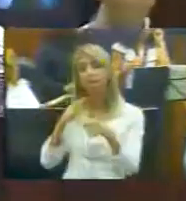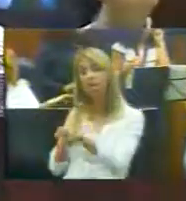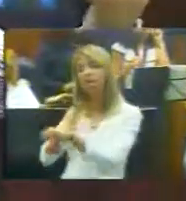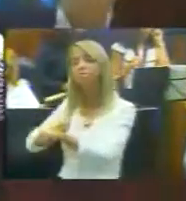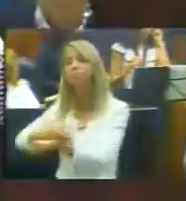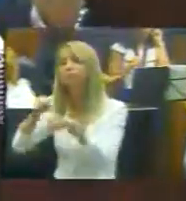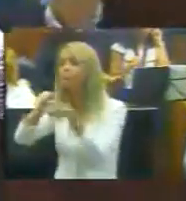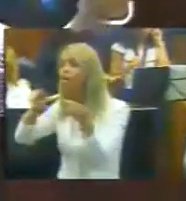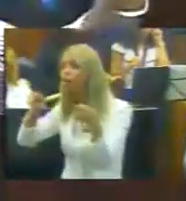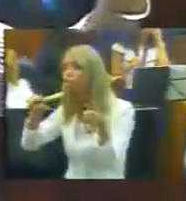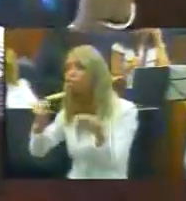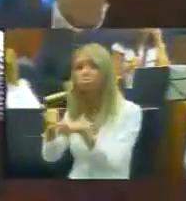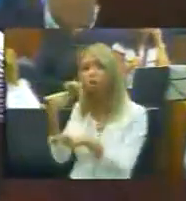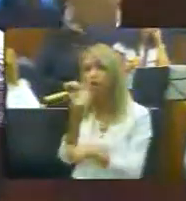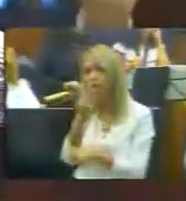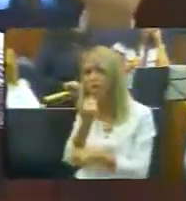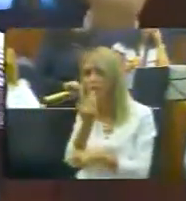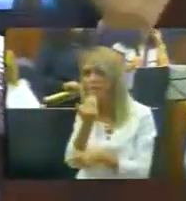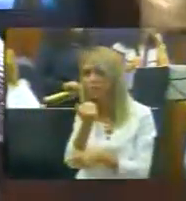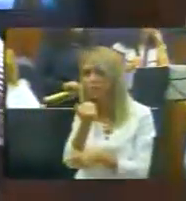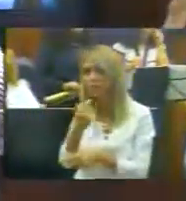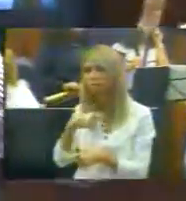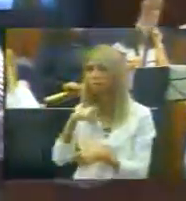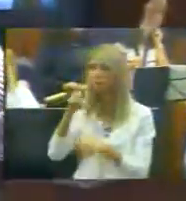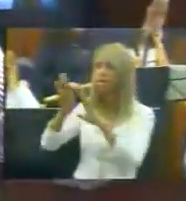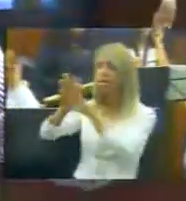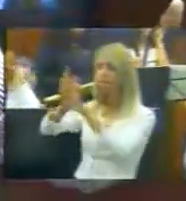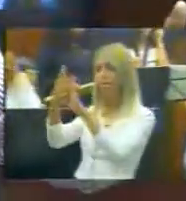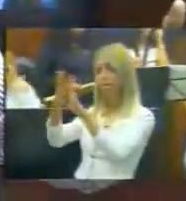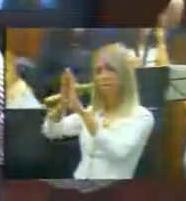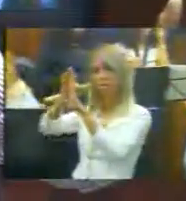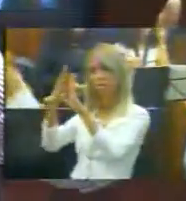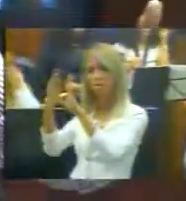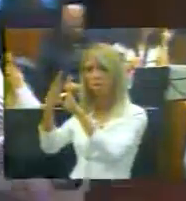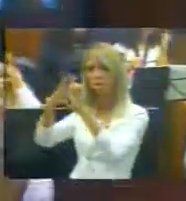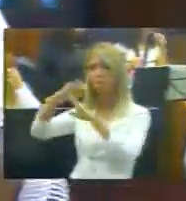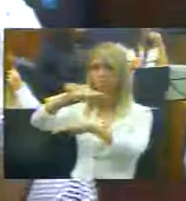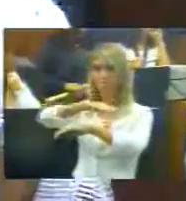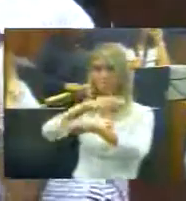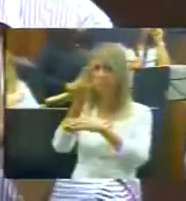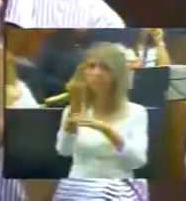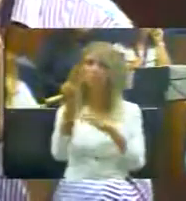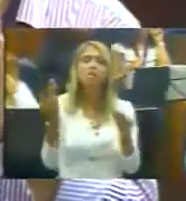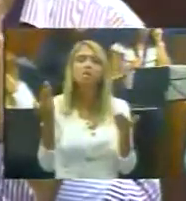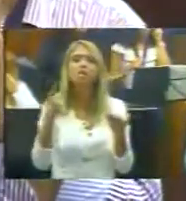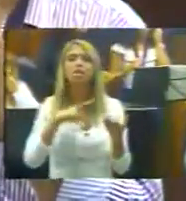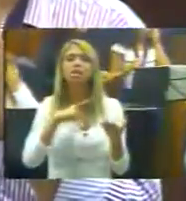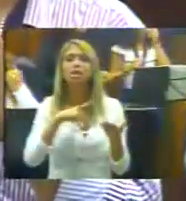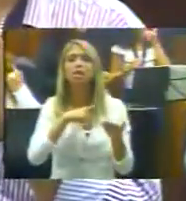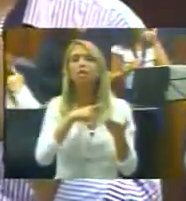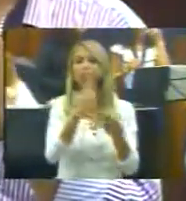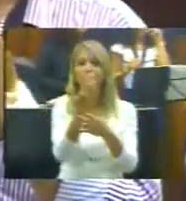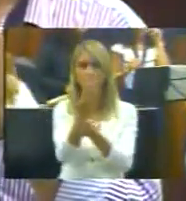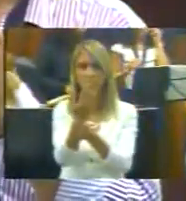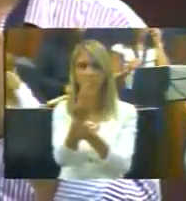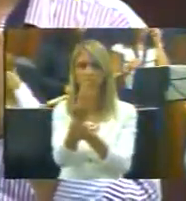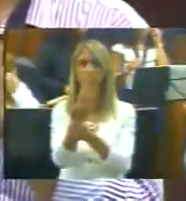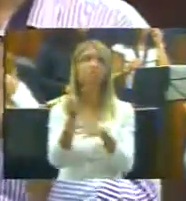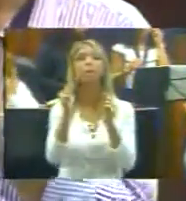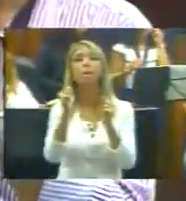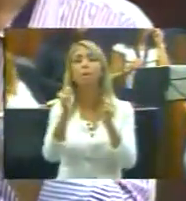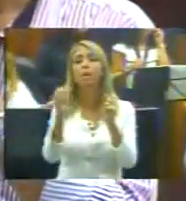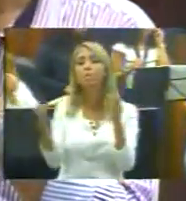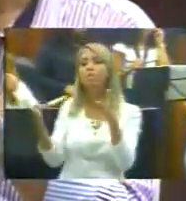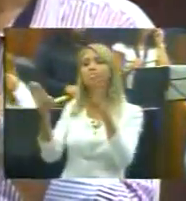tinha um expediente de pressão, que se a criança desatenta passar por ali, pode ter sua mão prensada e ela vai